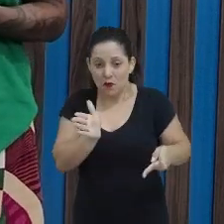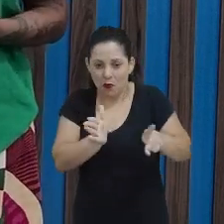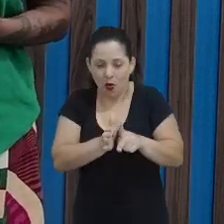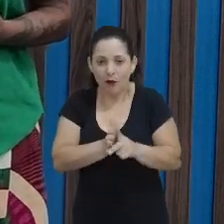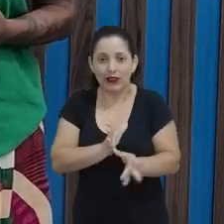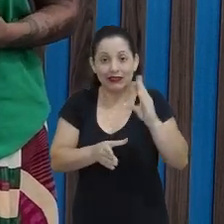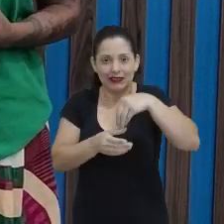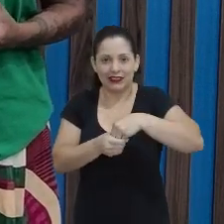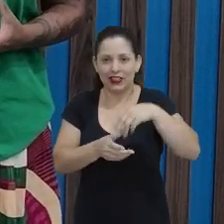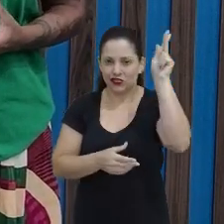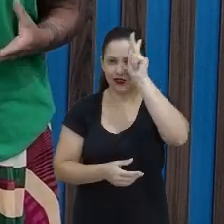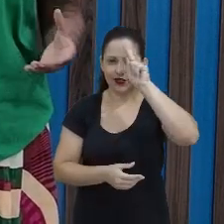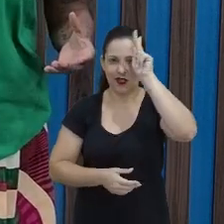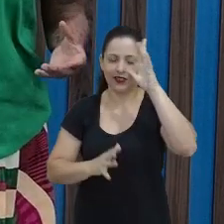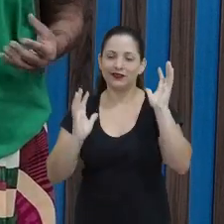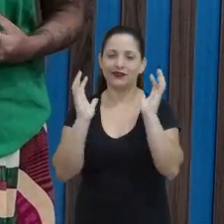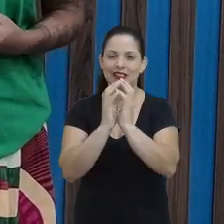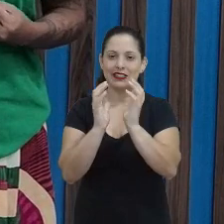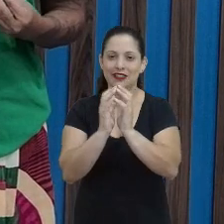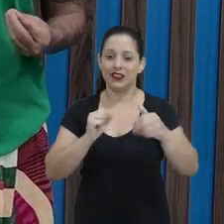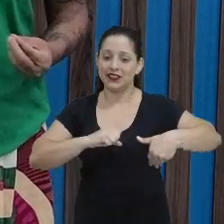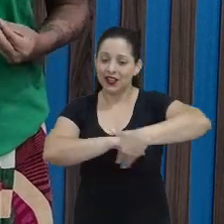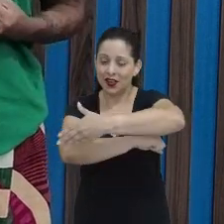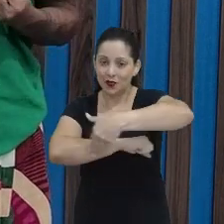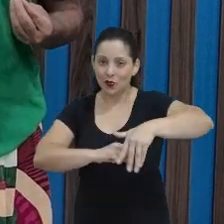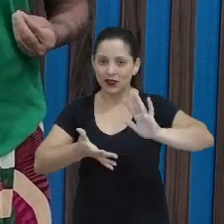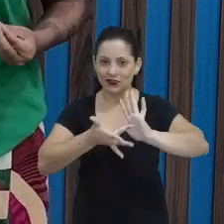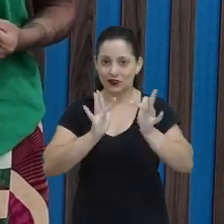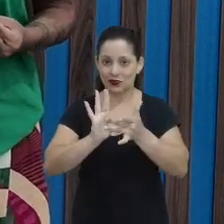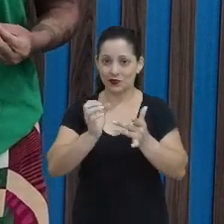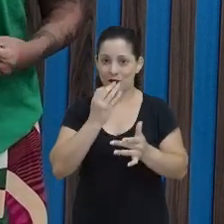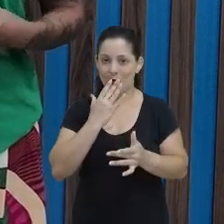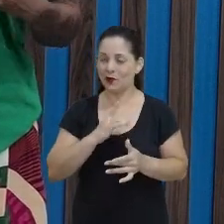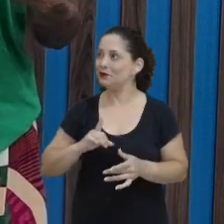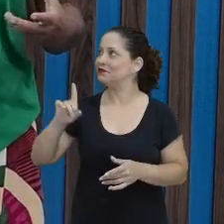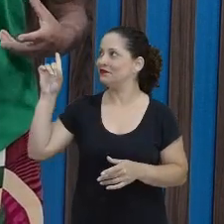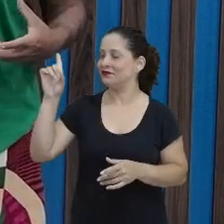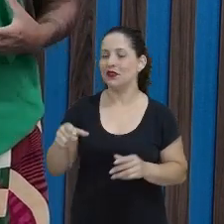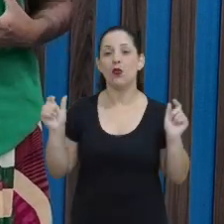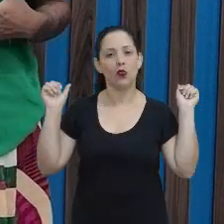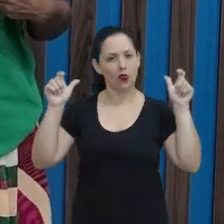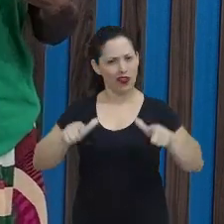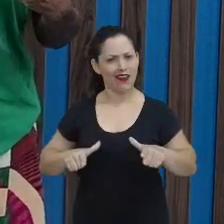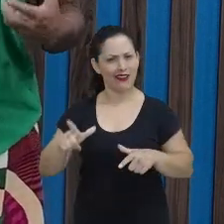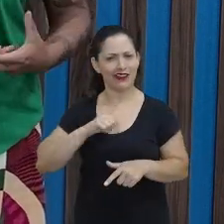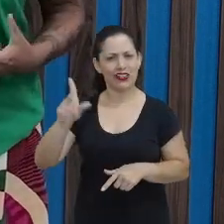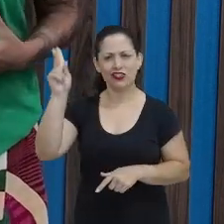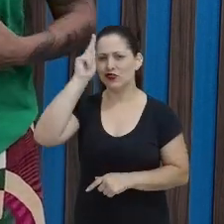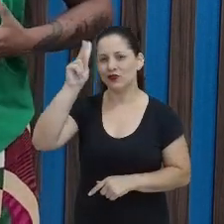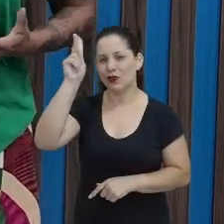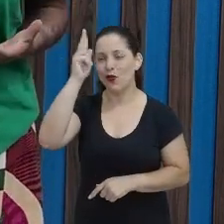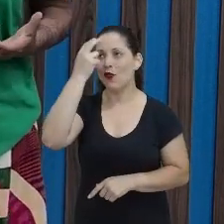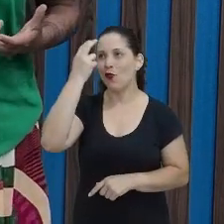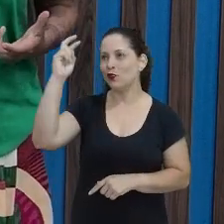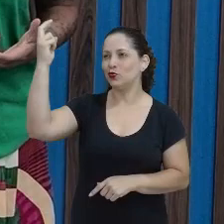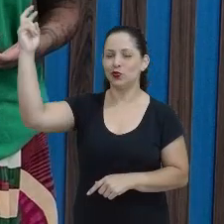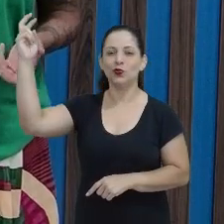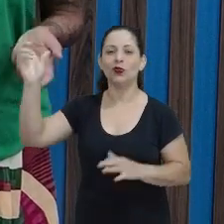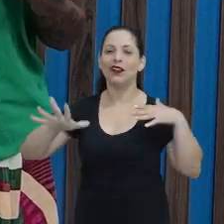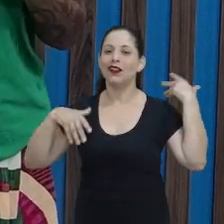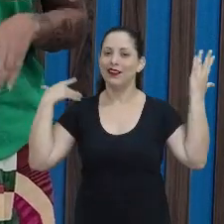dela, tá? Então, a Rua do Bom Jesus, esse local de história, de lazer, de cultura, de